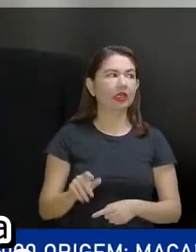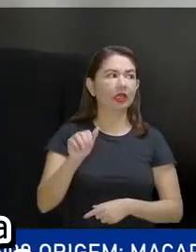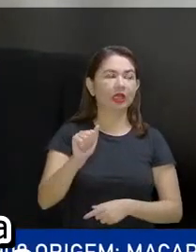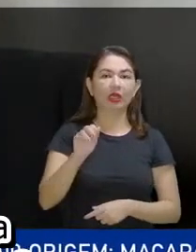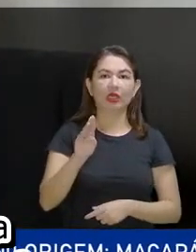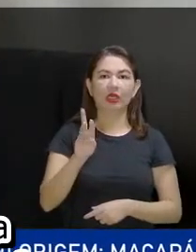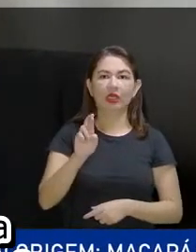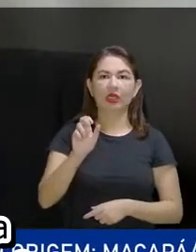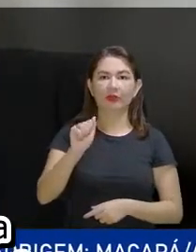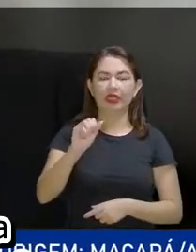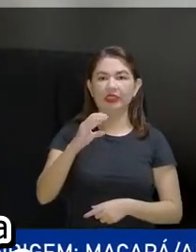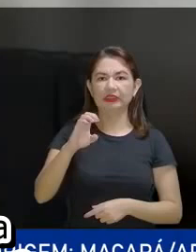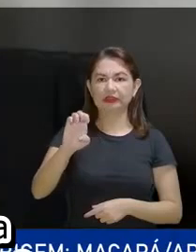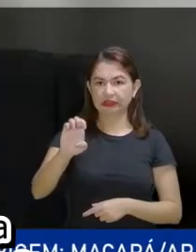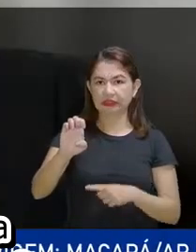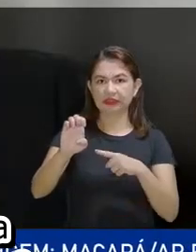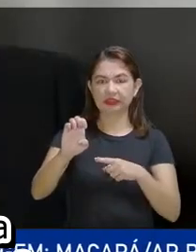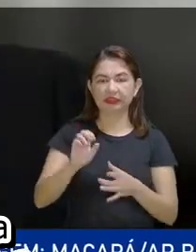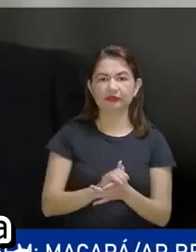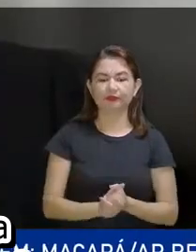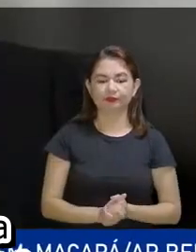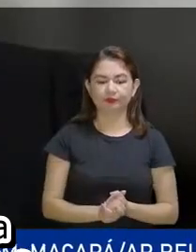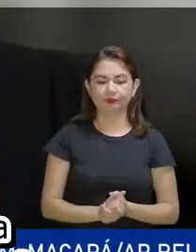Abrace realmente, tá,